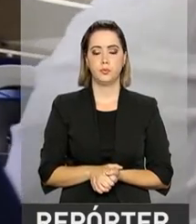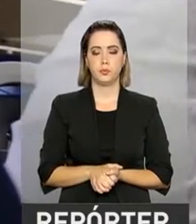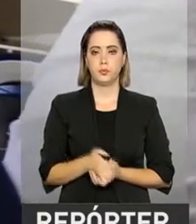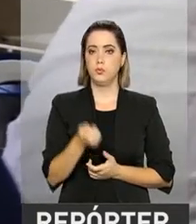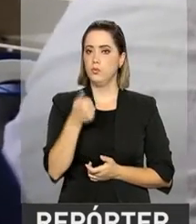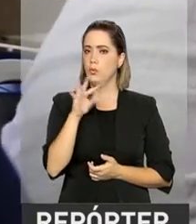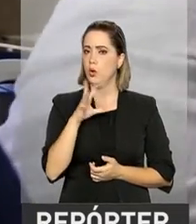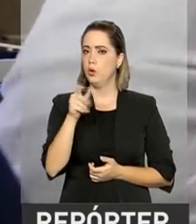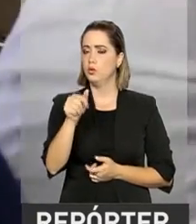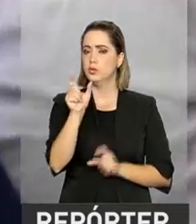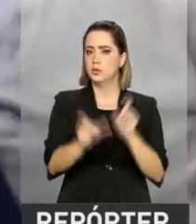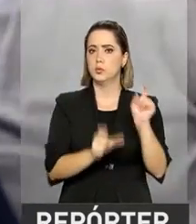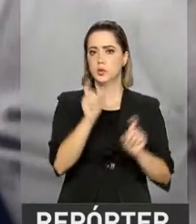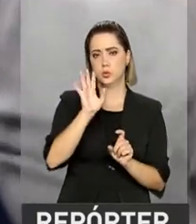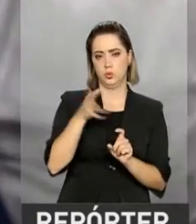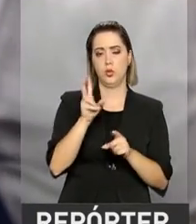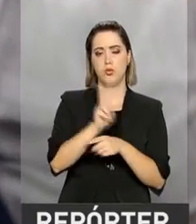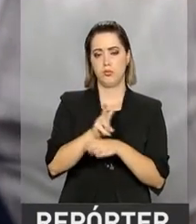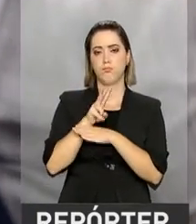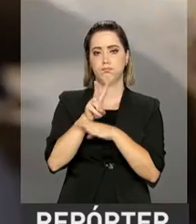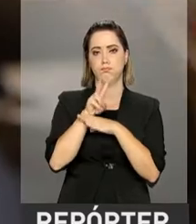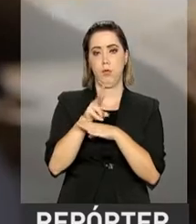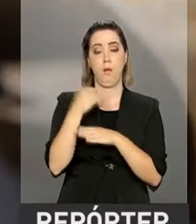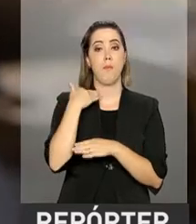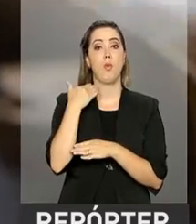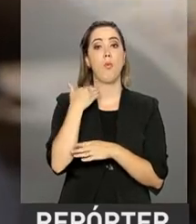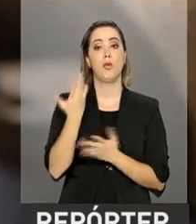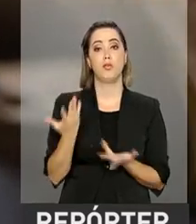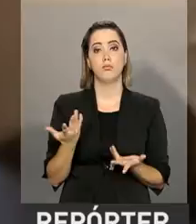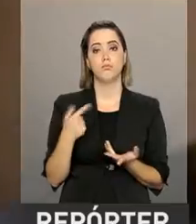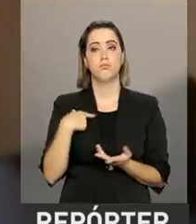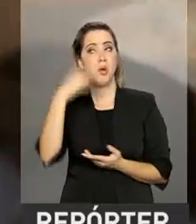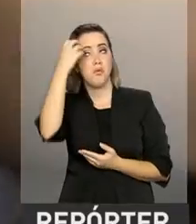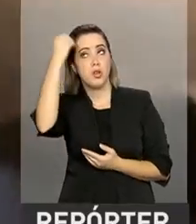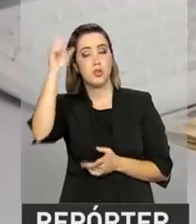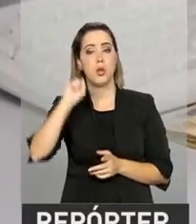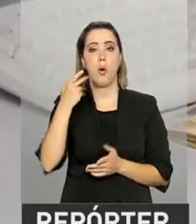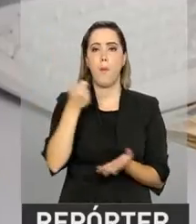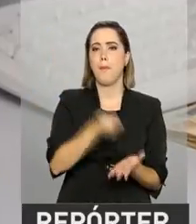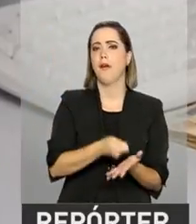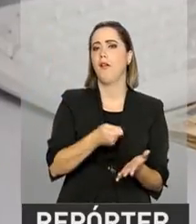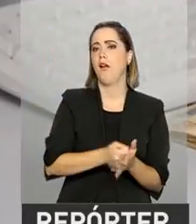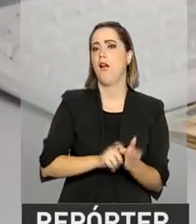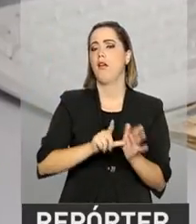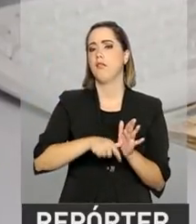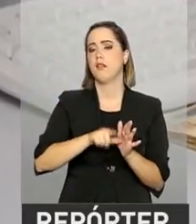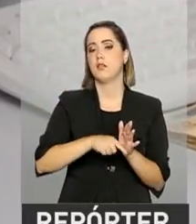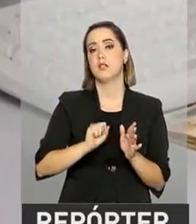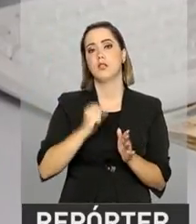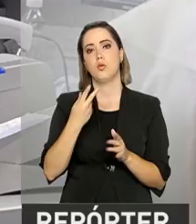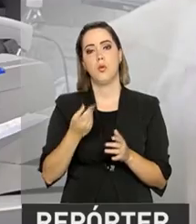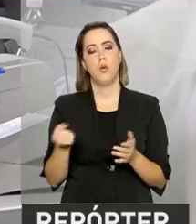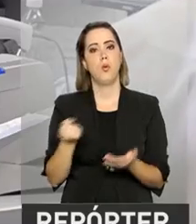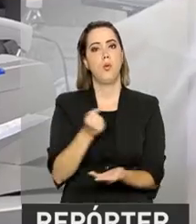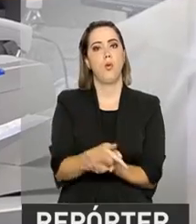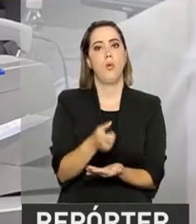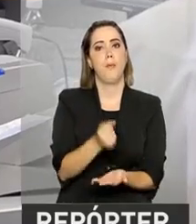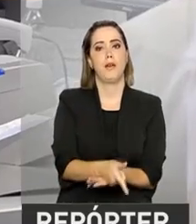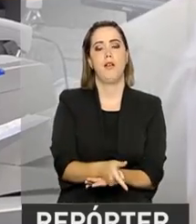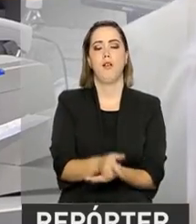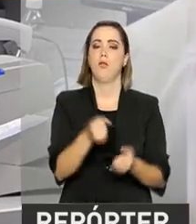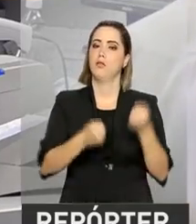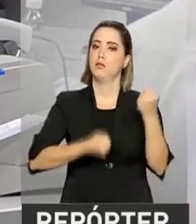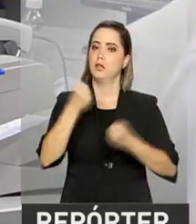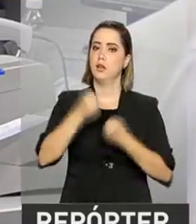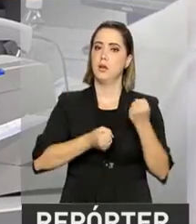Quase todo mundo já precisou pegar um empréstimo no banco, seja para fazer uma viagem, pagar uma conta atrasada ou comprar um carro. Mas será que as